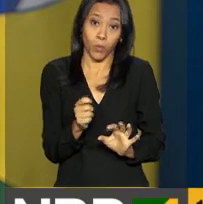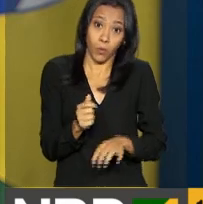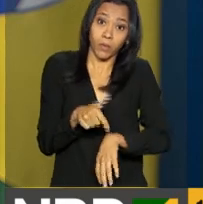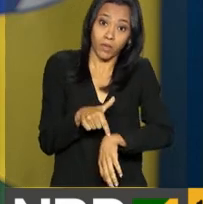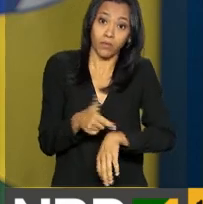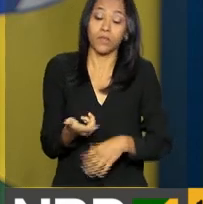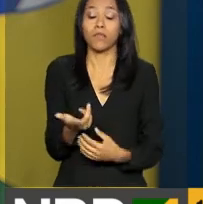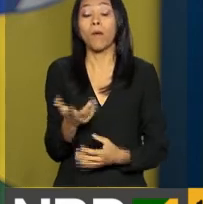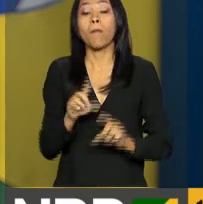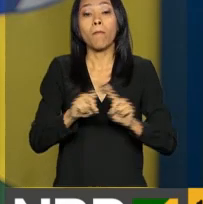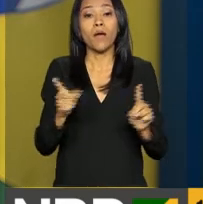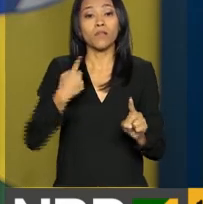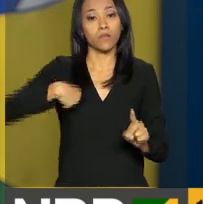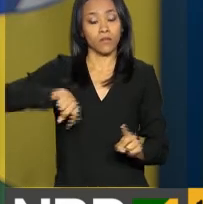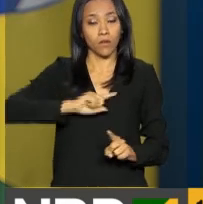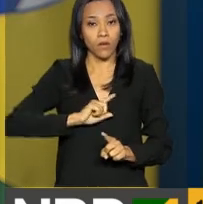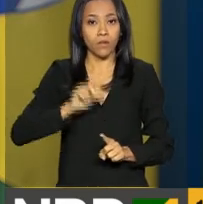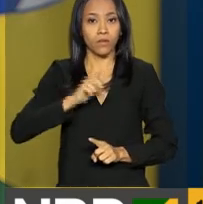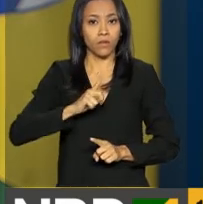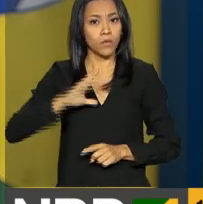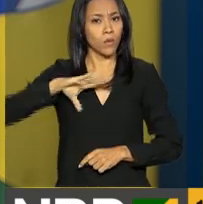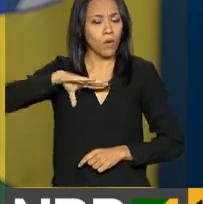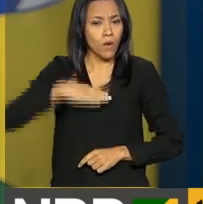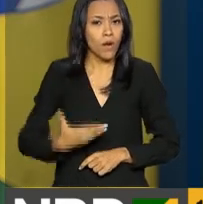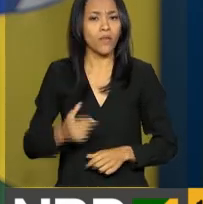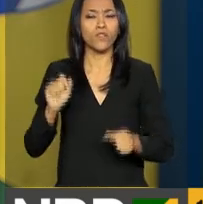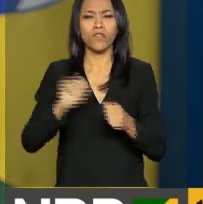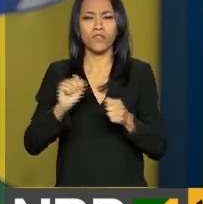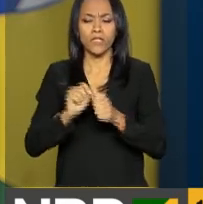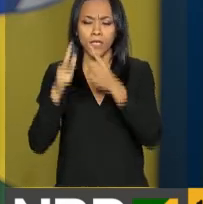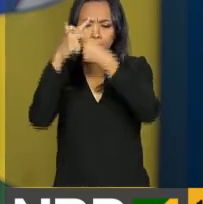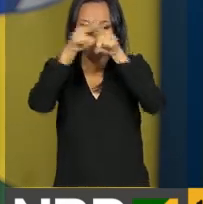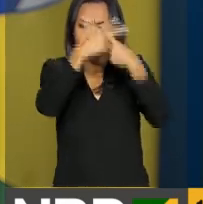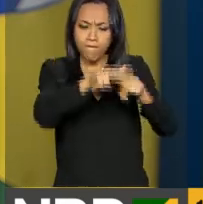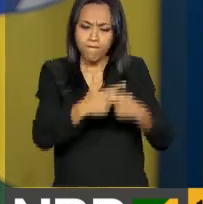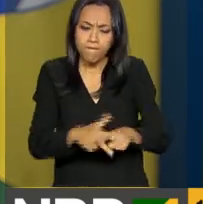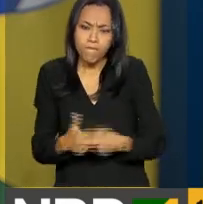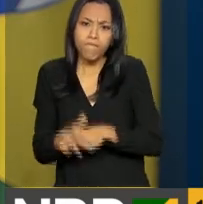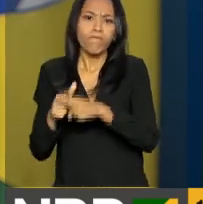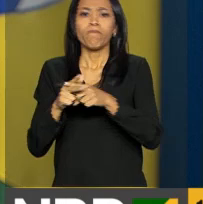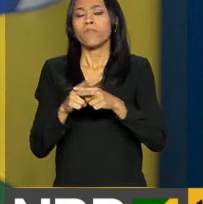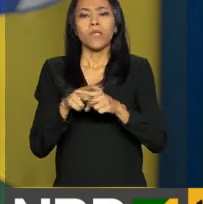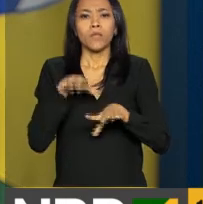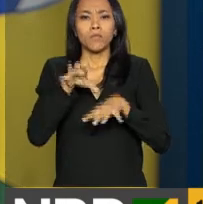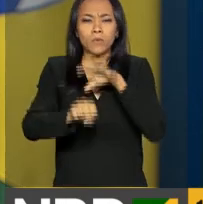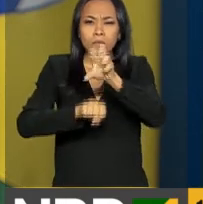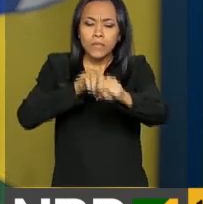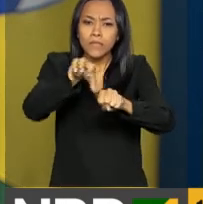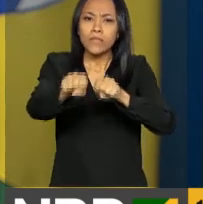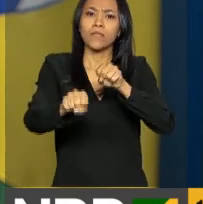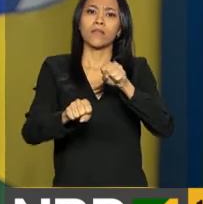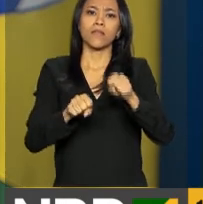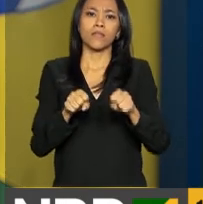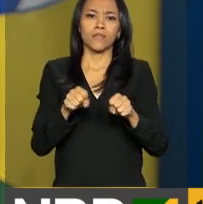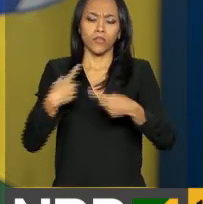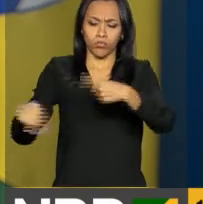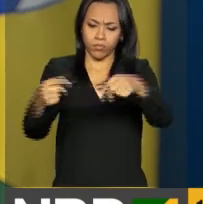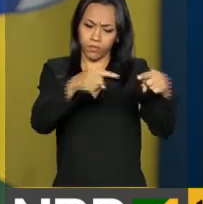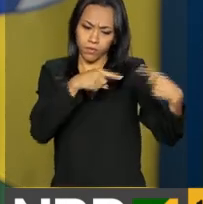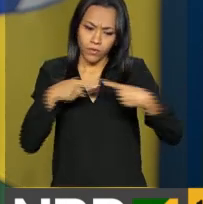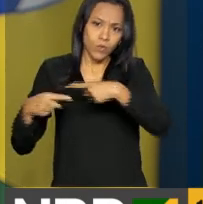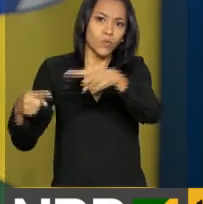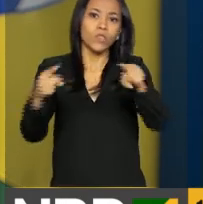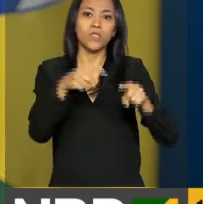coragem de fazer reformas ansiadas, desejadas, postuladas, buscadas,